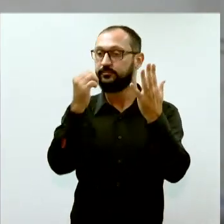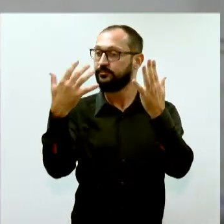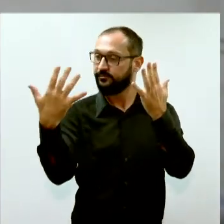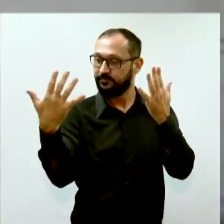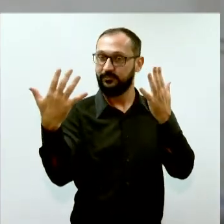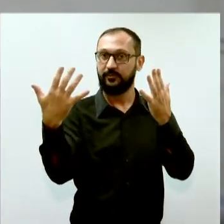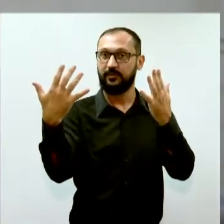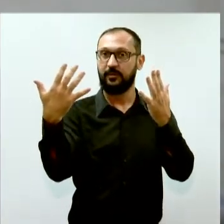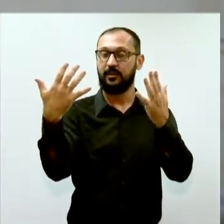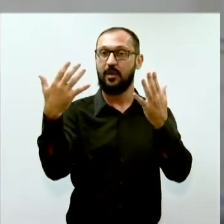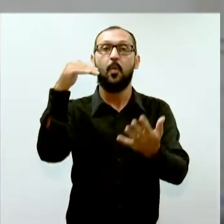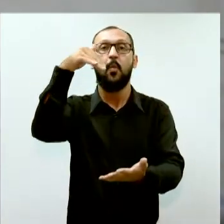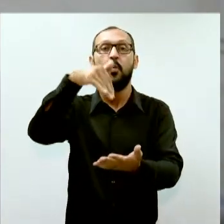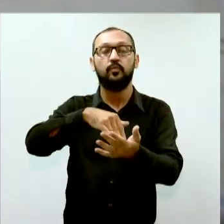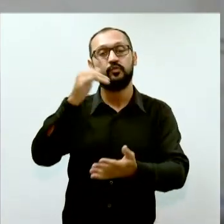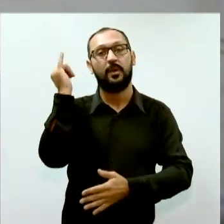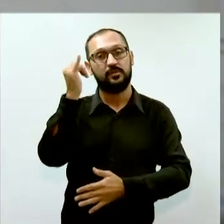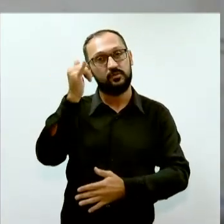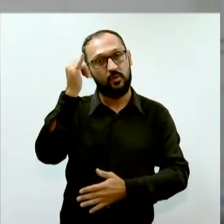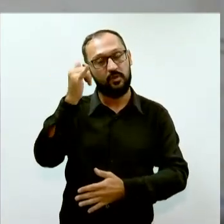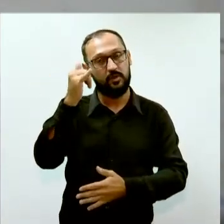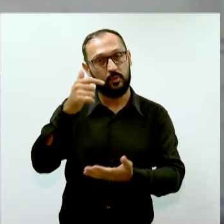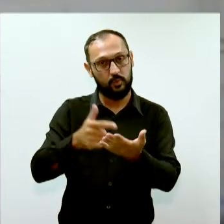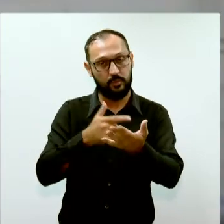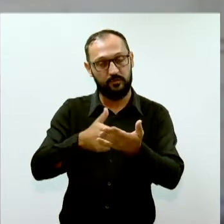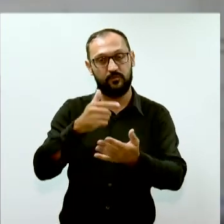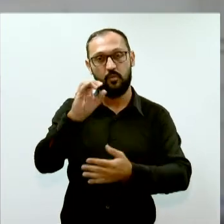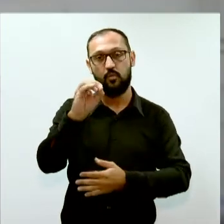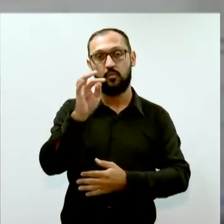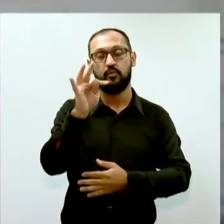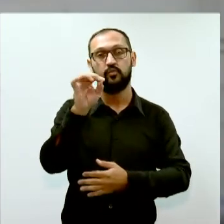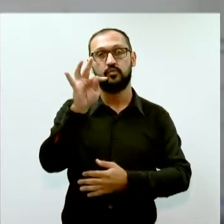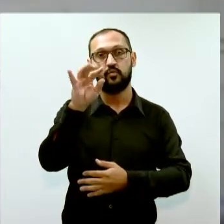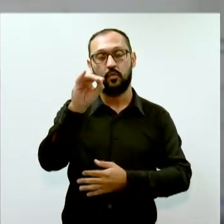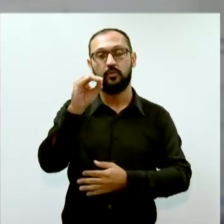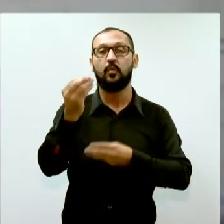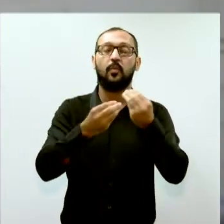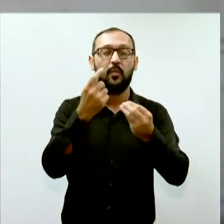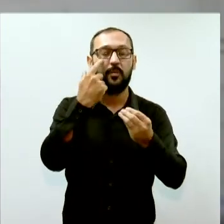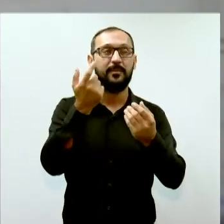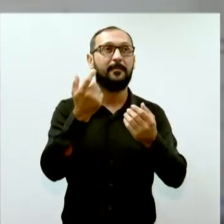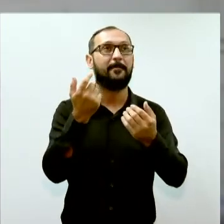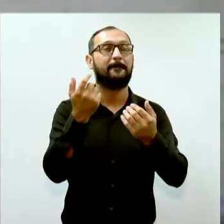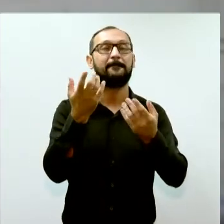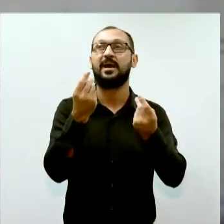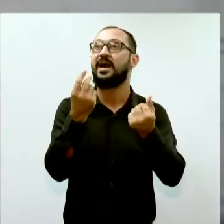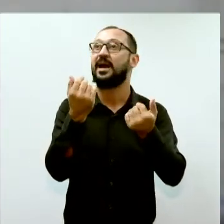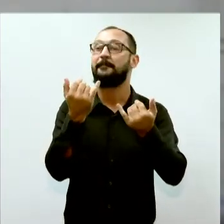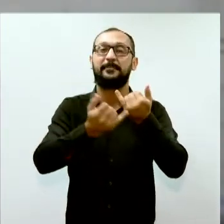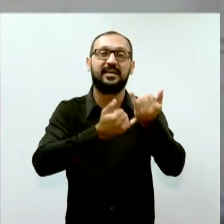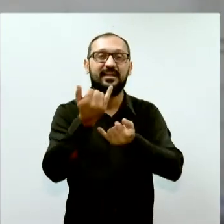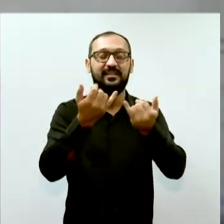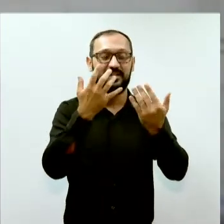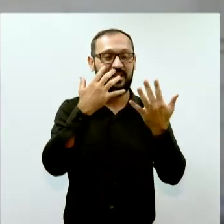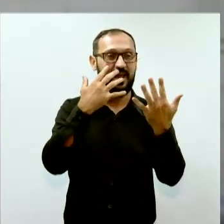Reflexos é o último conto do livro Ototos. Ele é um conto sobre o jogo de